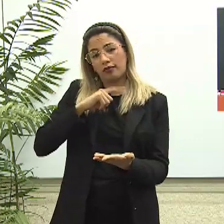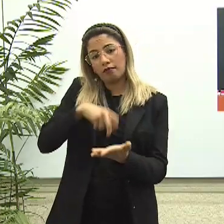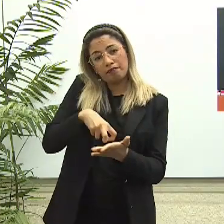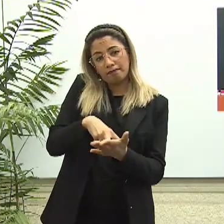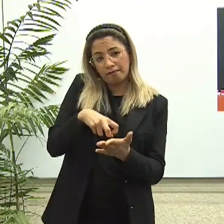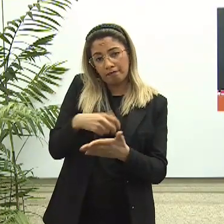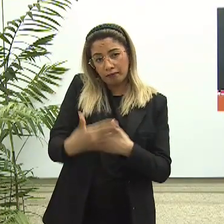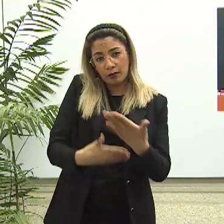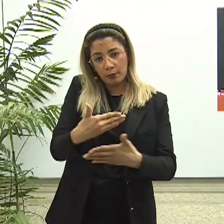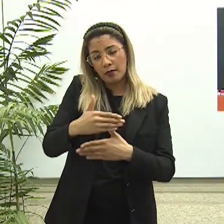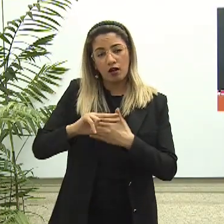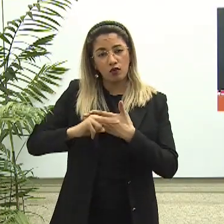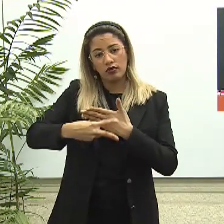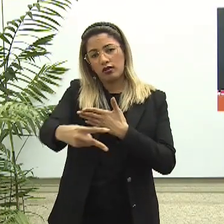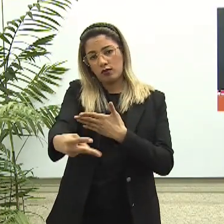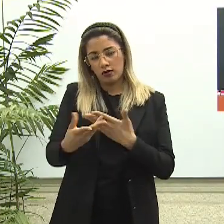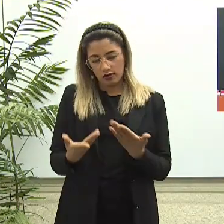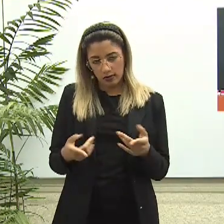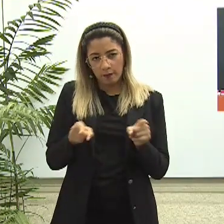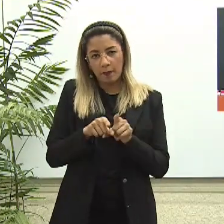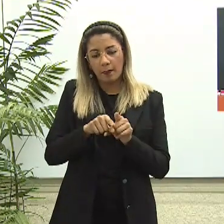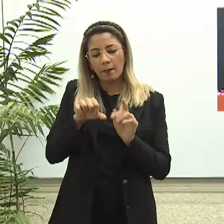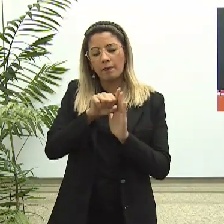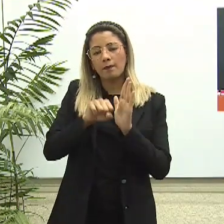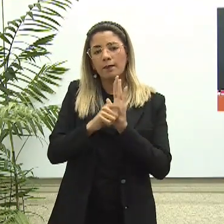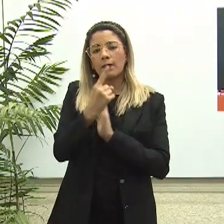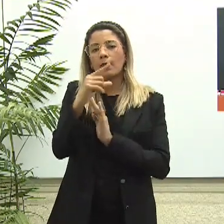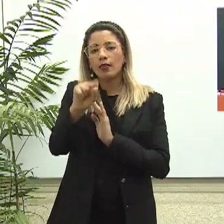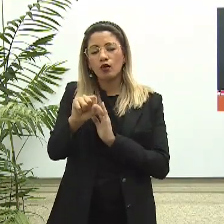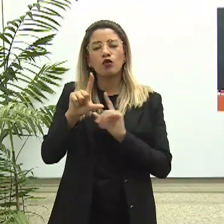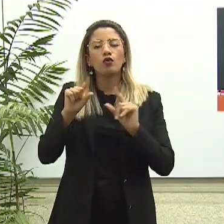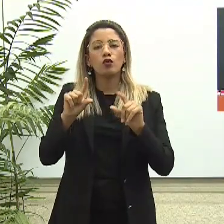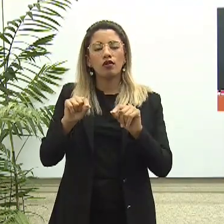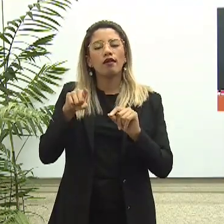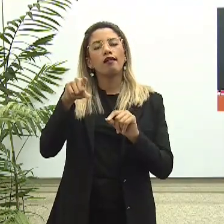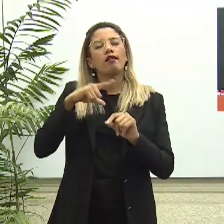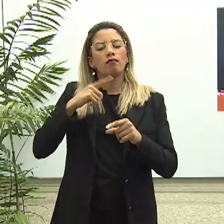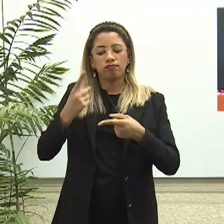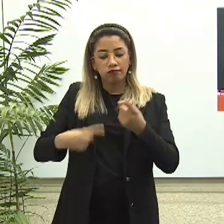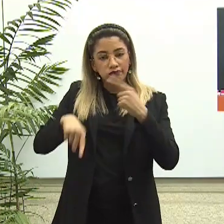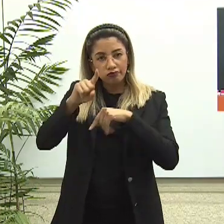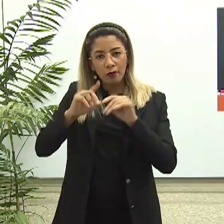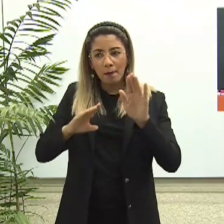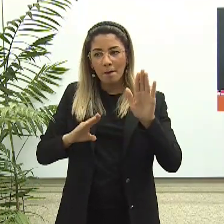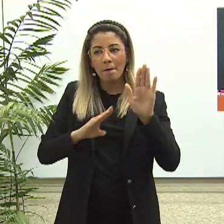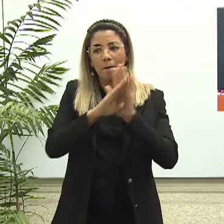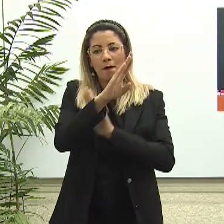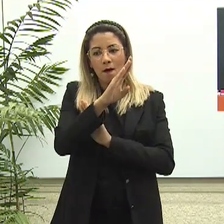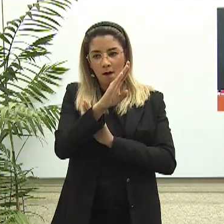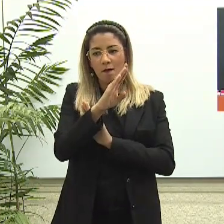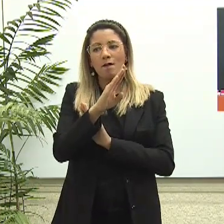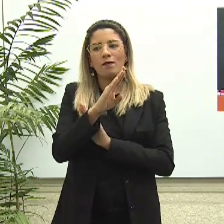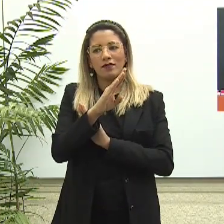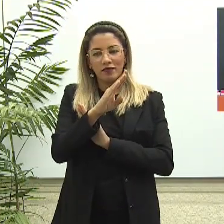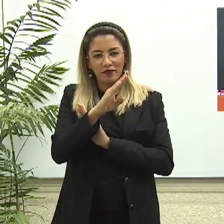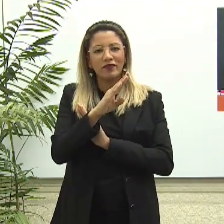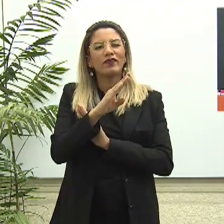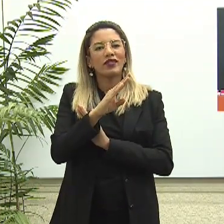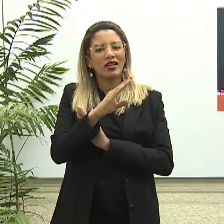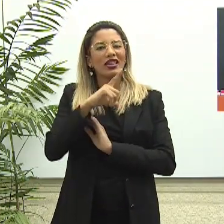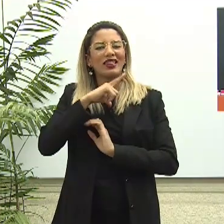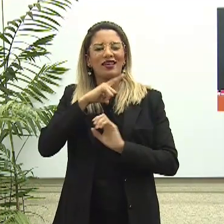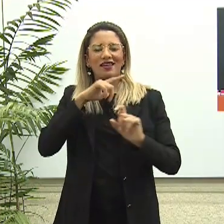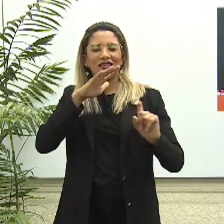revolucionária do século 18 de que o progresso em si redime a humanidade e esse mito da